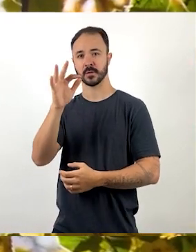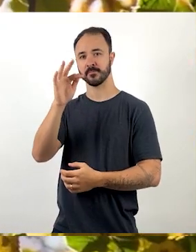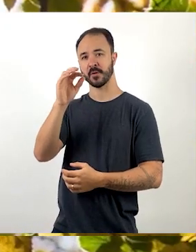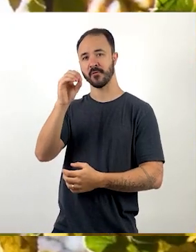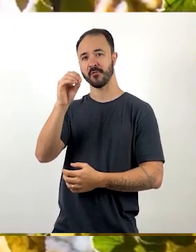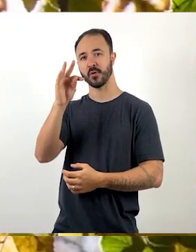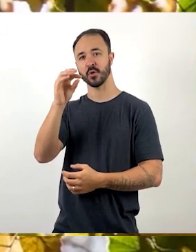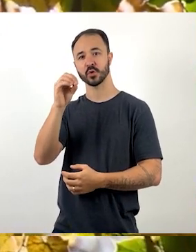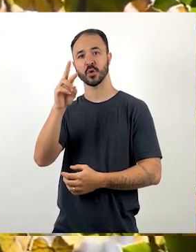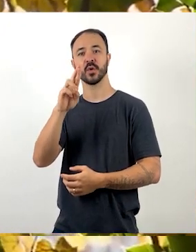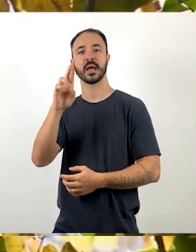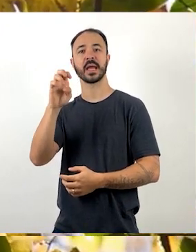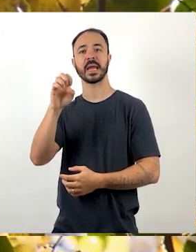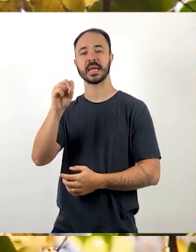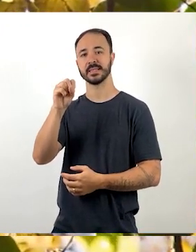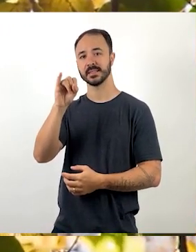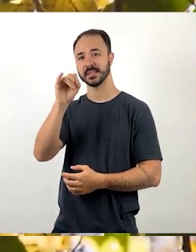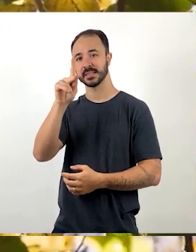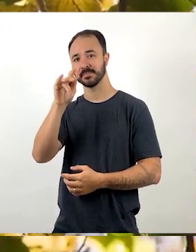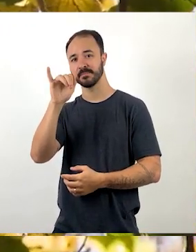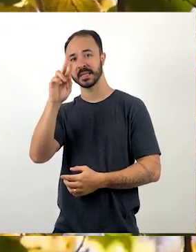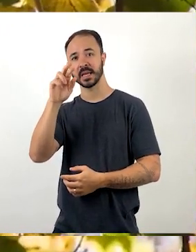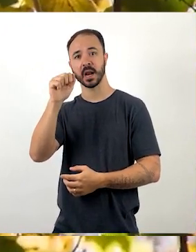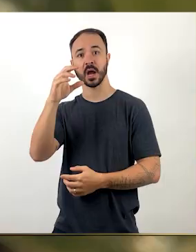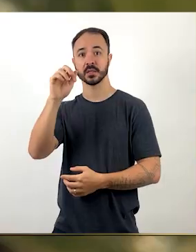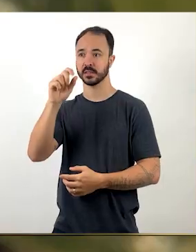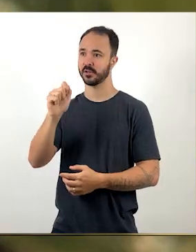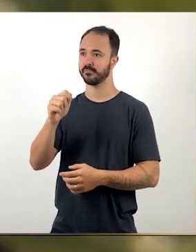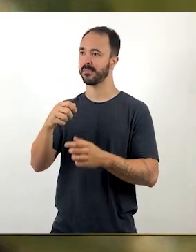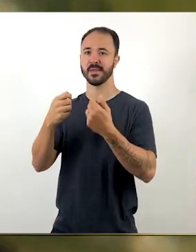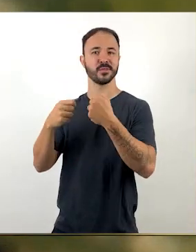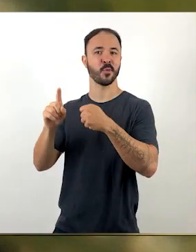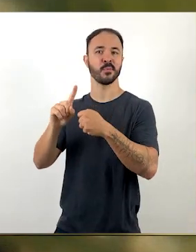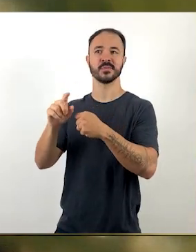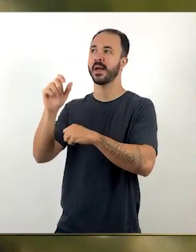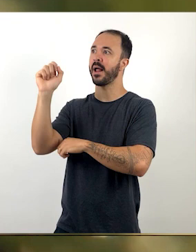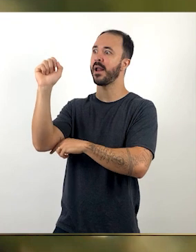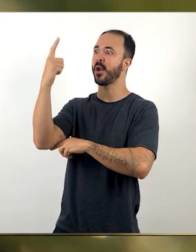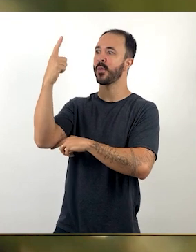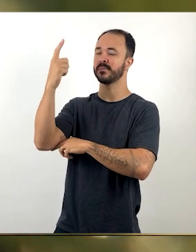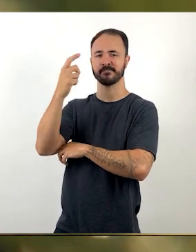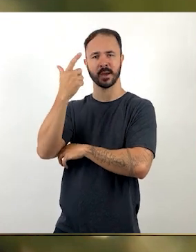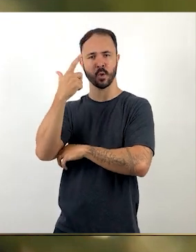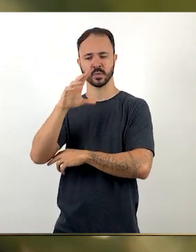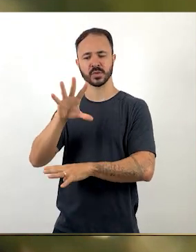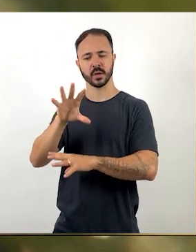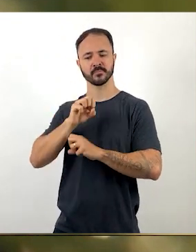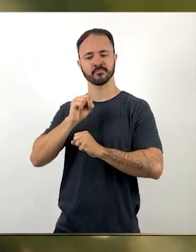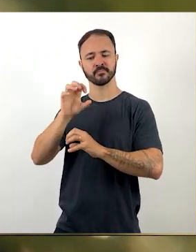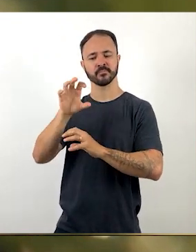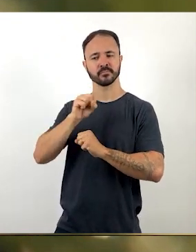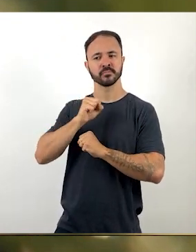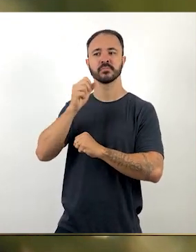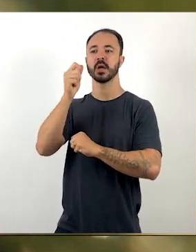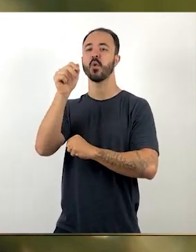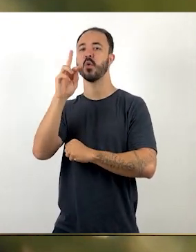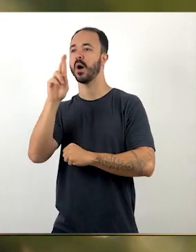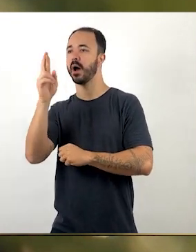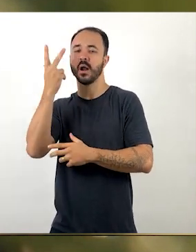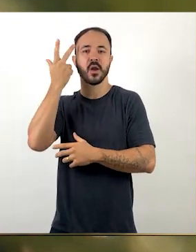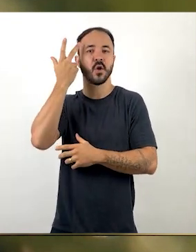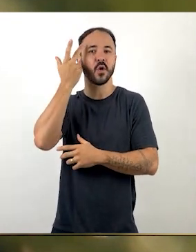luz que serve para o crescimento e a manutenção saudável das plantas, atuando também como um mecanismo de